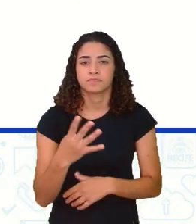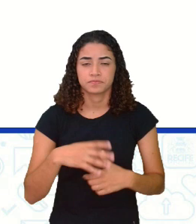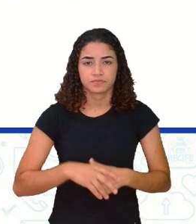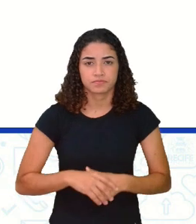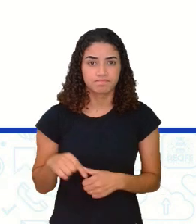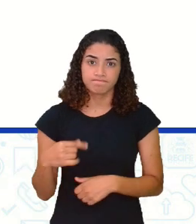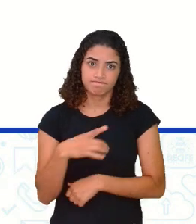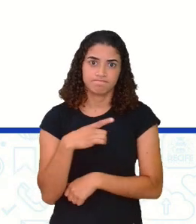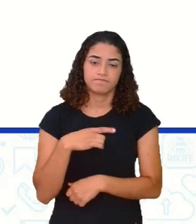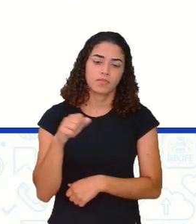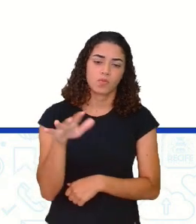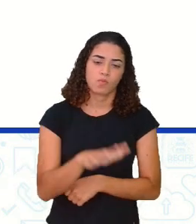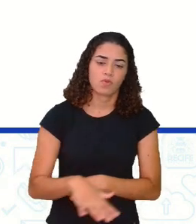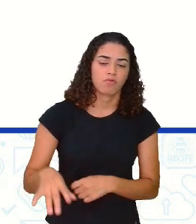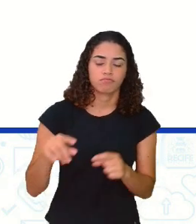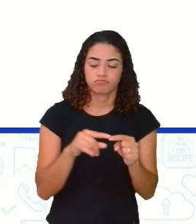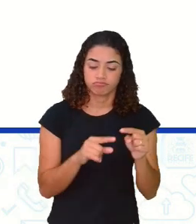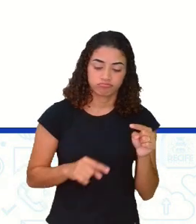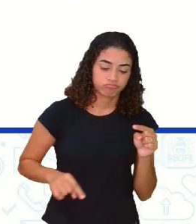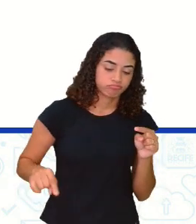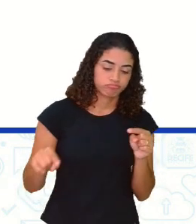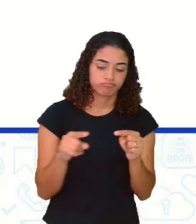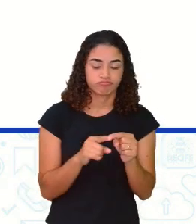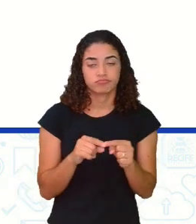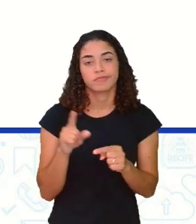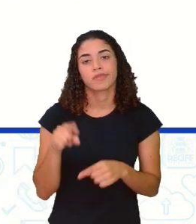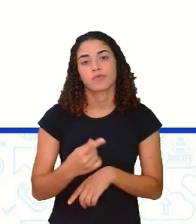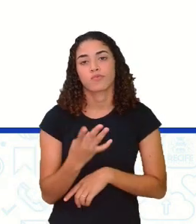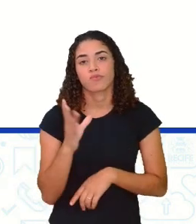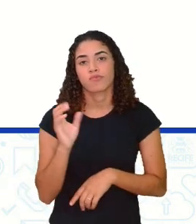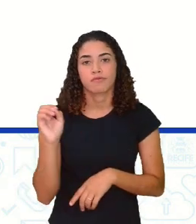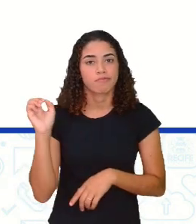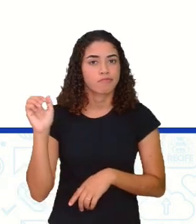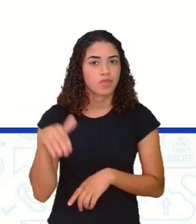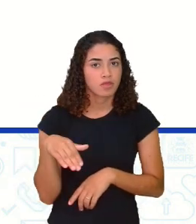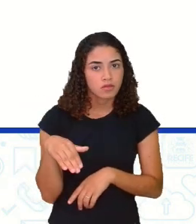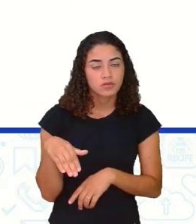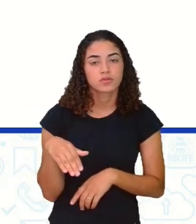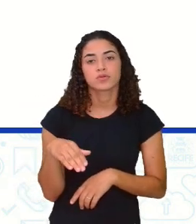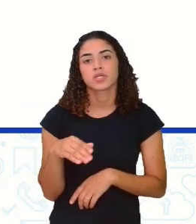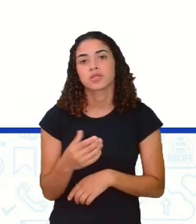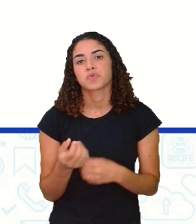olha, um terreno circular com 40